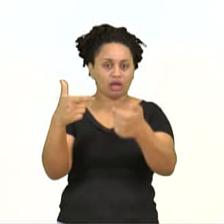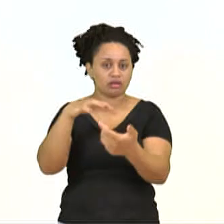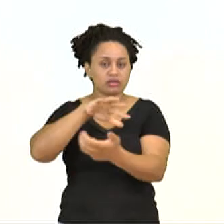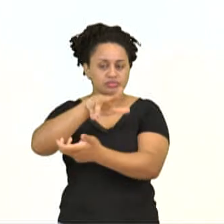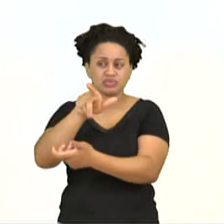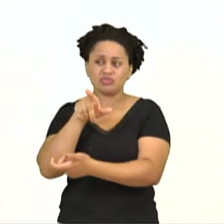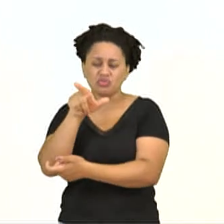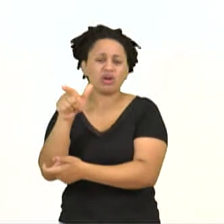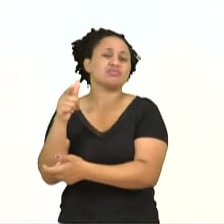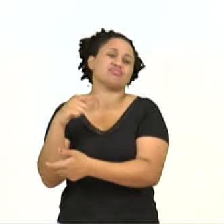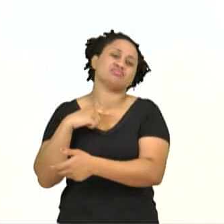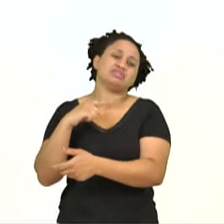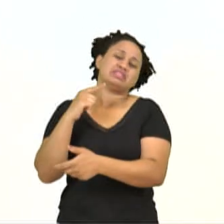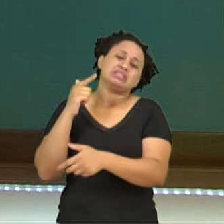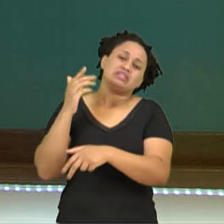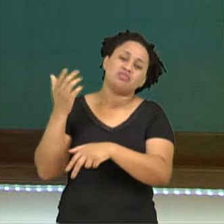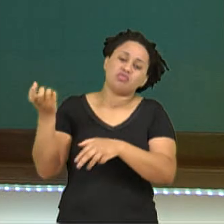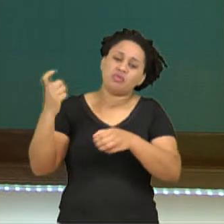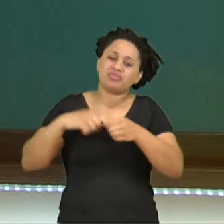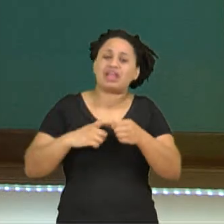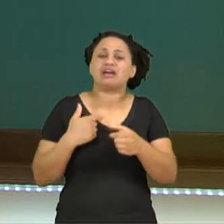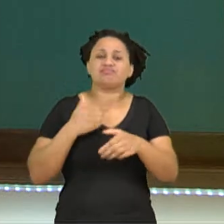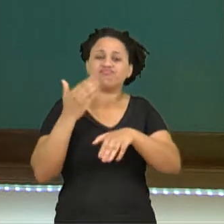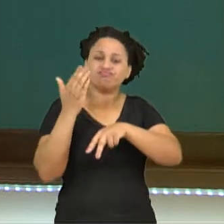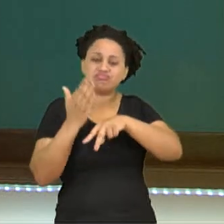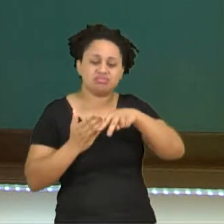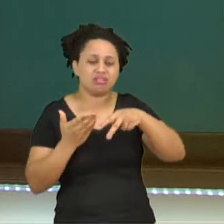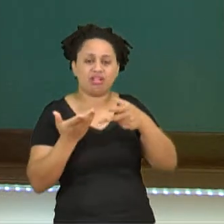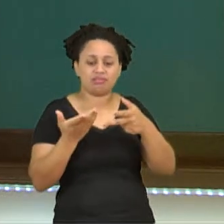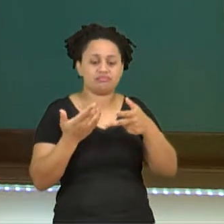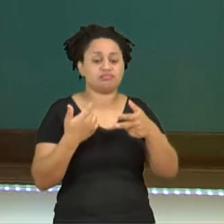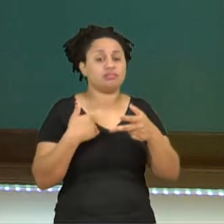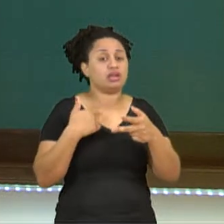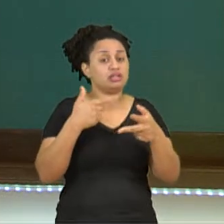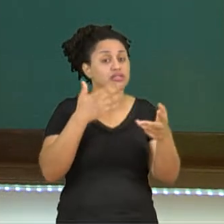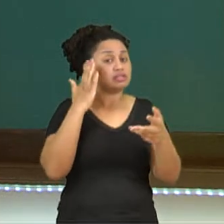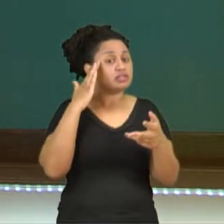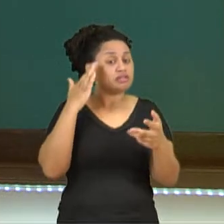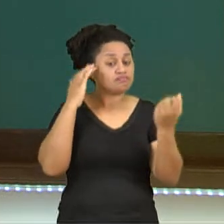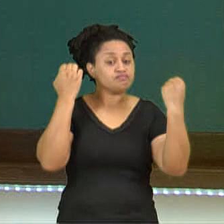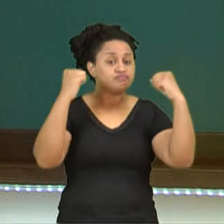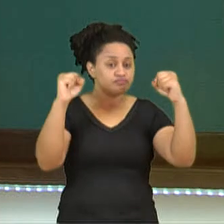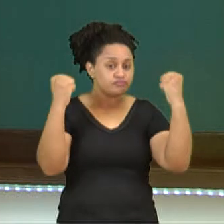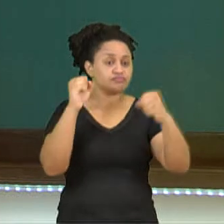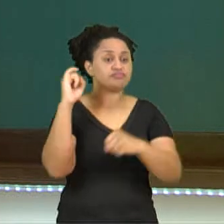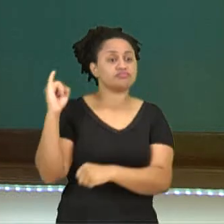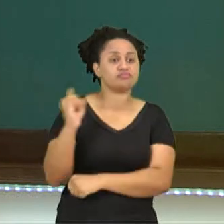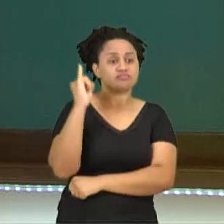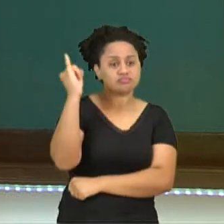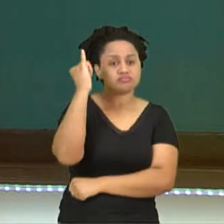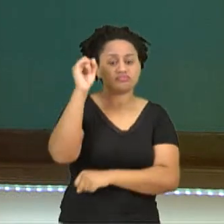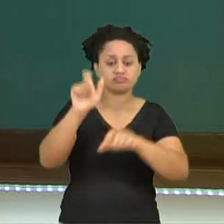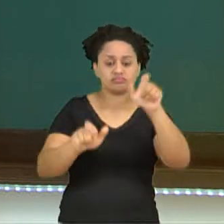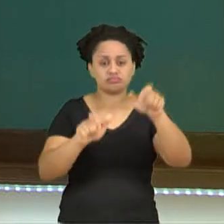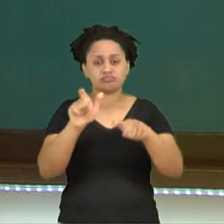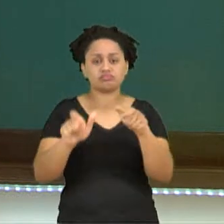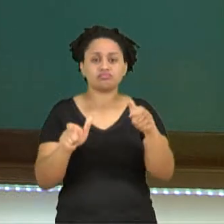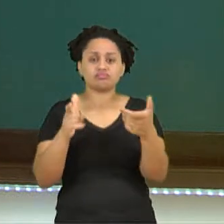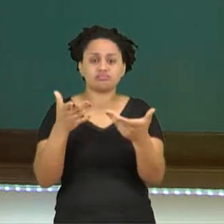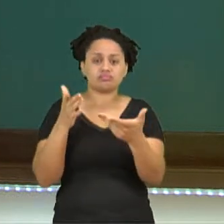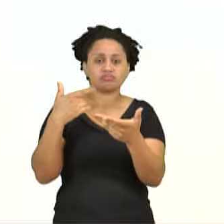era importante, a atividade física em si era importante para os